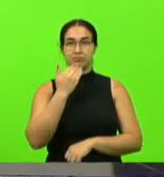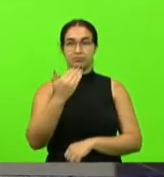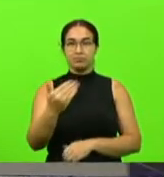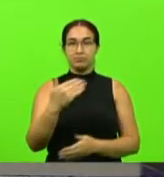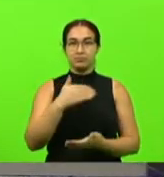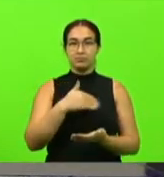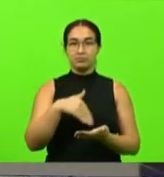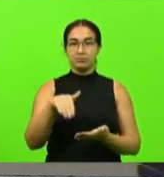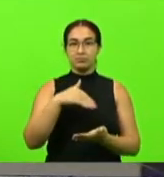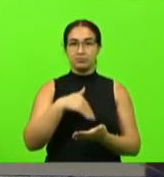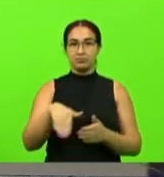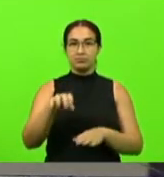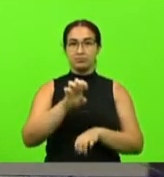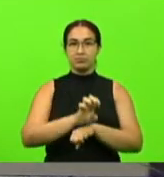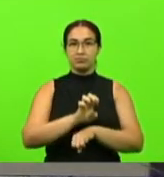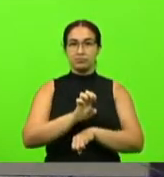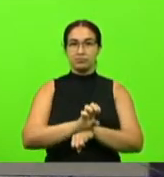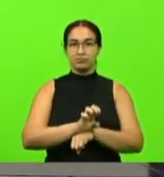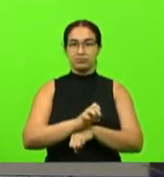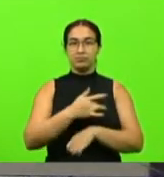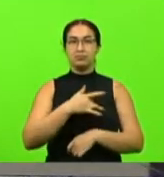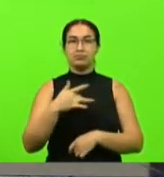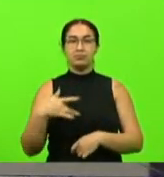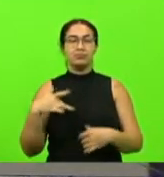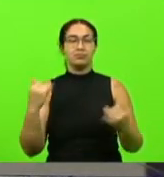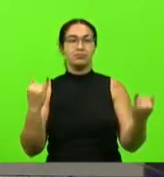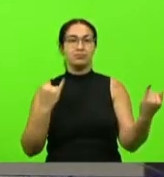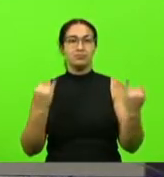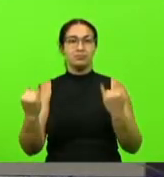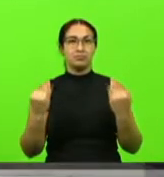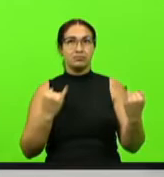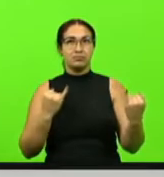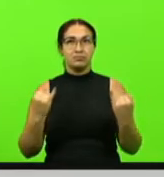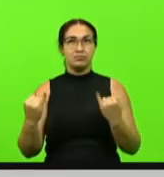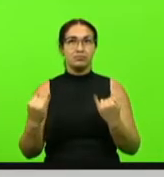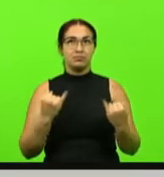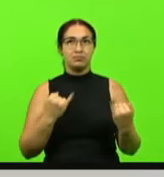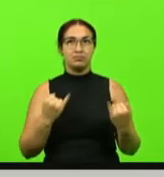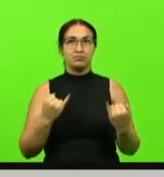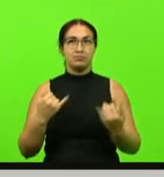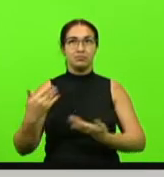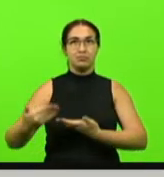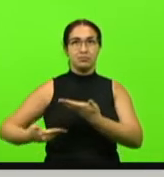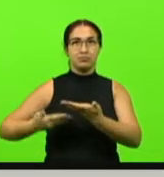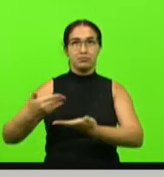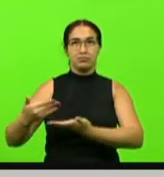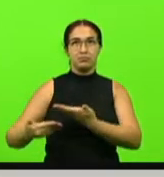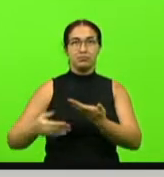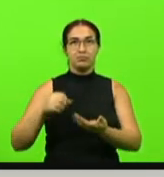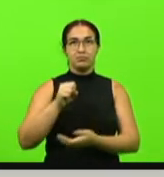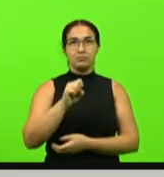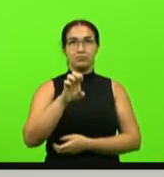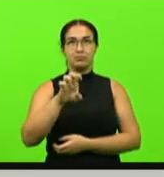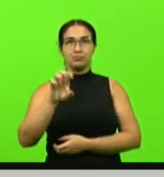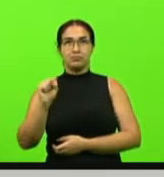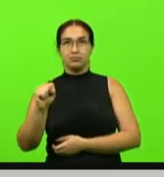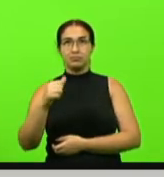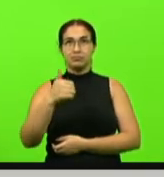solicita ao secretário de Estado da Saúde informações acerca do processo SES